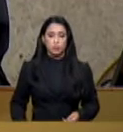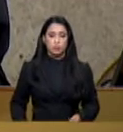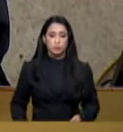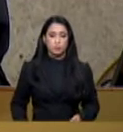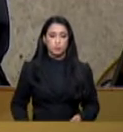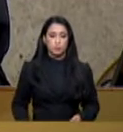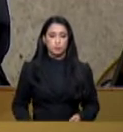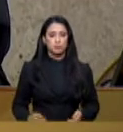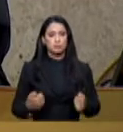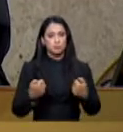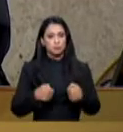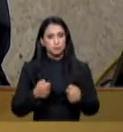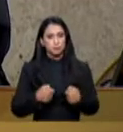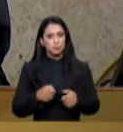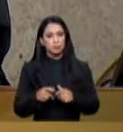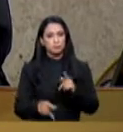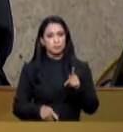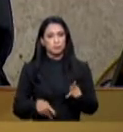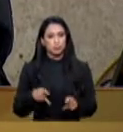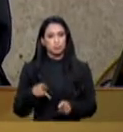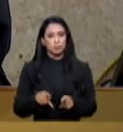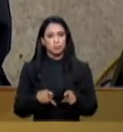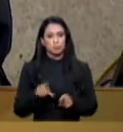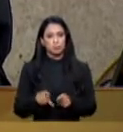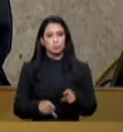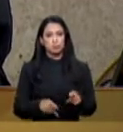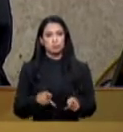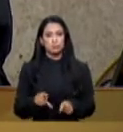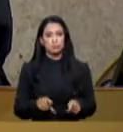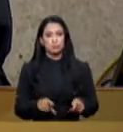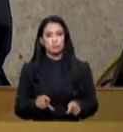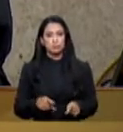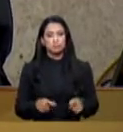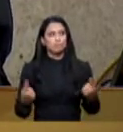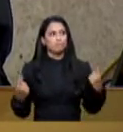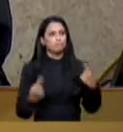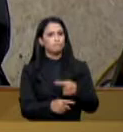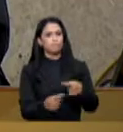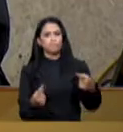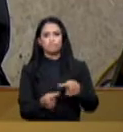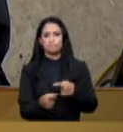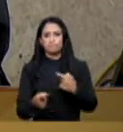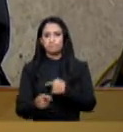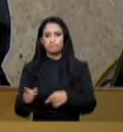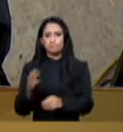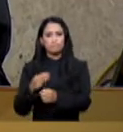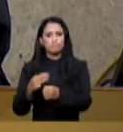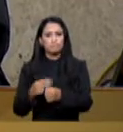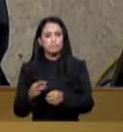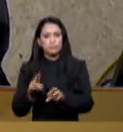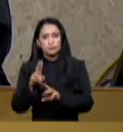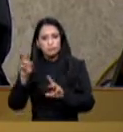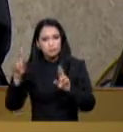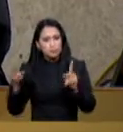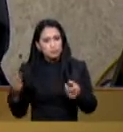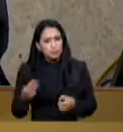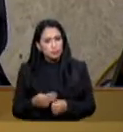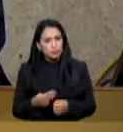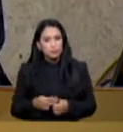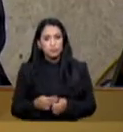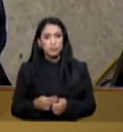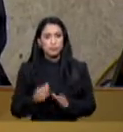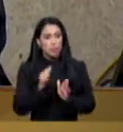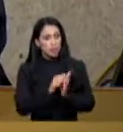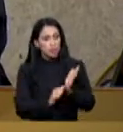atento às necessidades das populações locais, às disparidades intermunicipais e à agenda do desenvolvimento